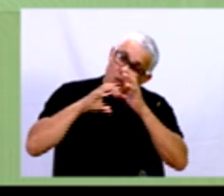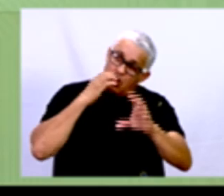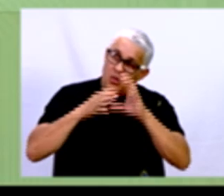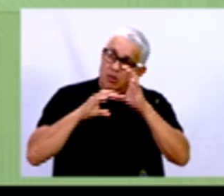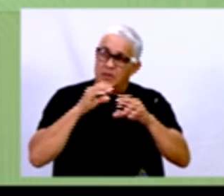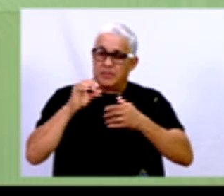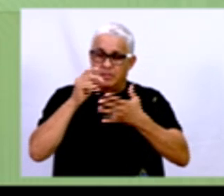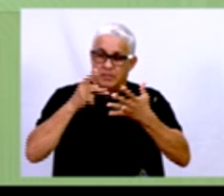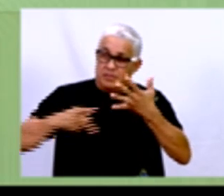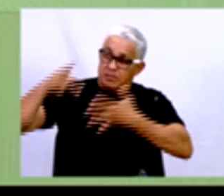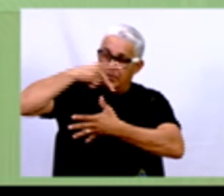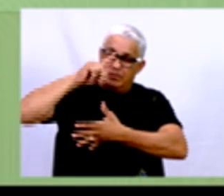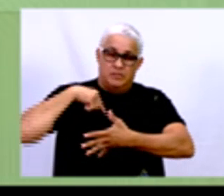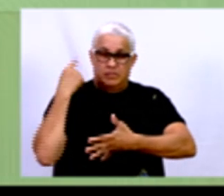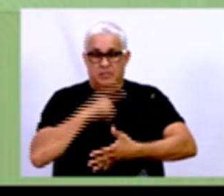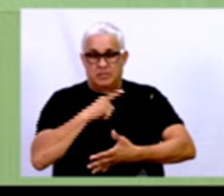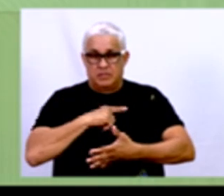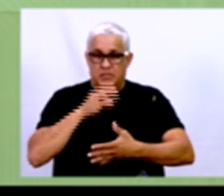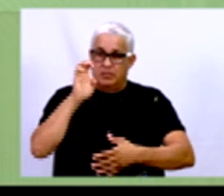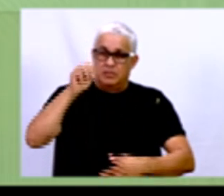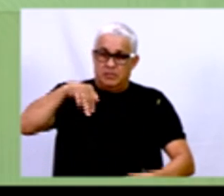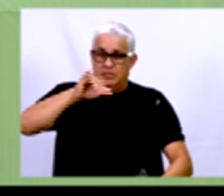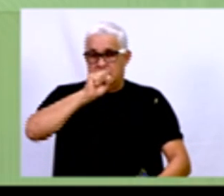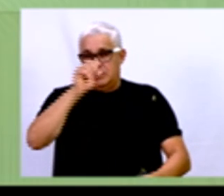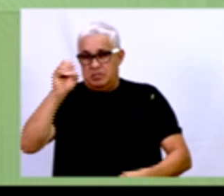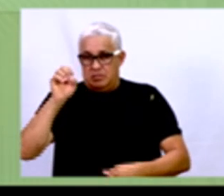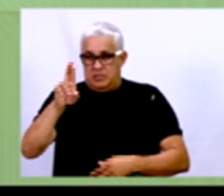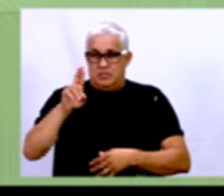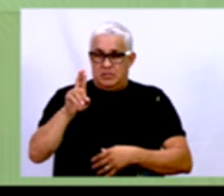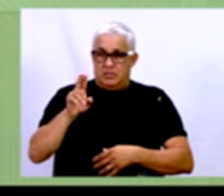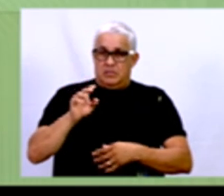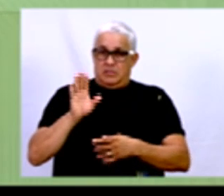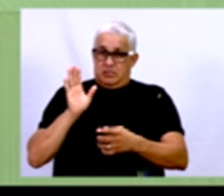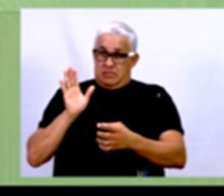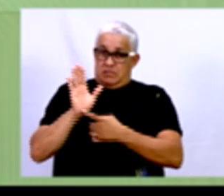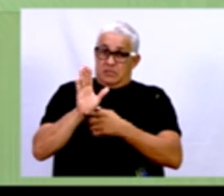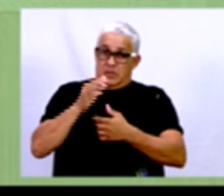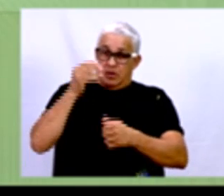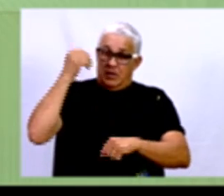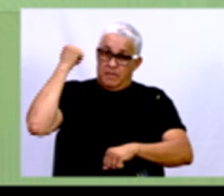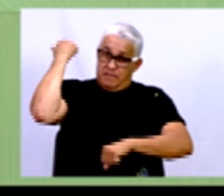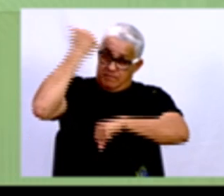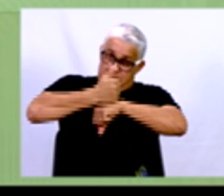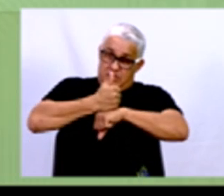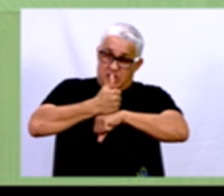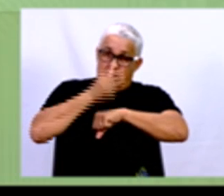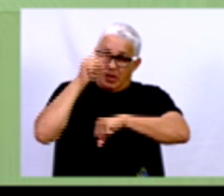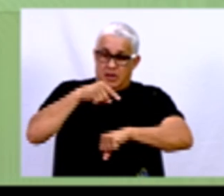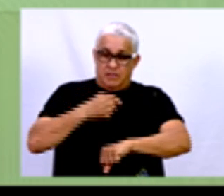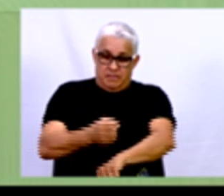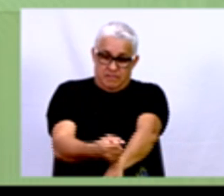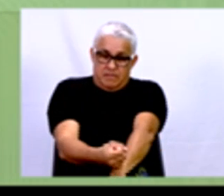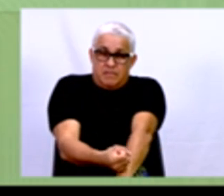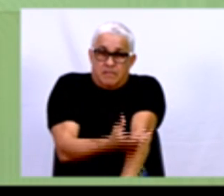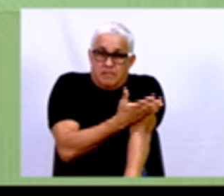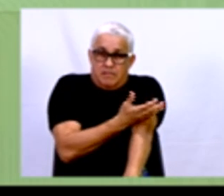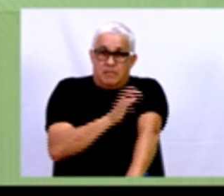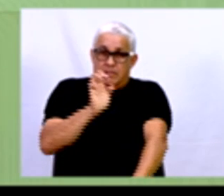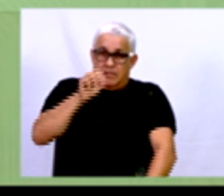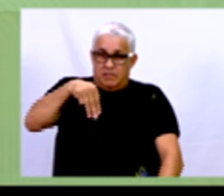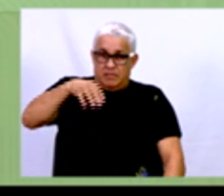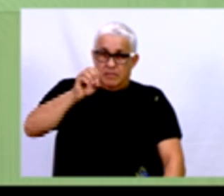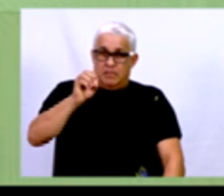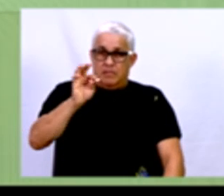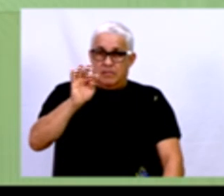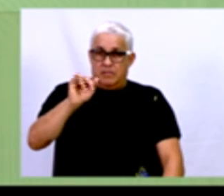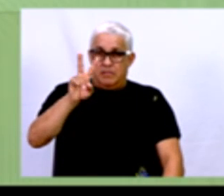priorizada, quando nós temos o emissor sendo evidenciado, é a função emotiva. É a né? função emotiva. Lembra que